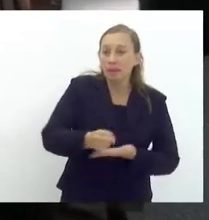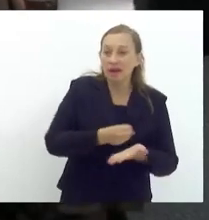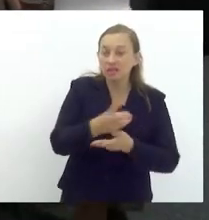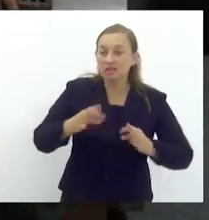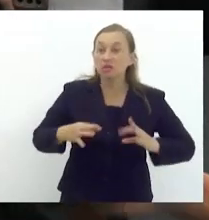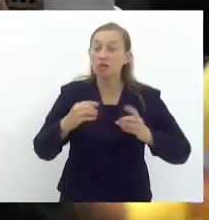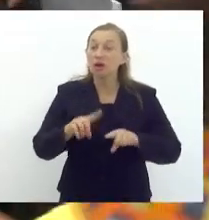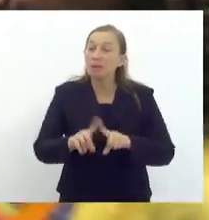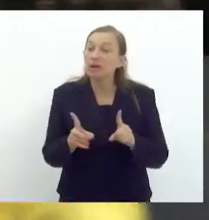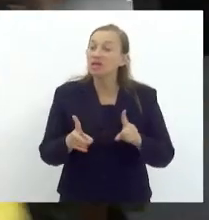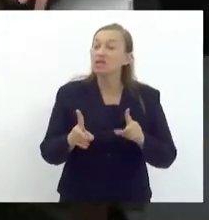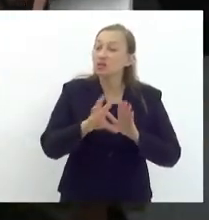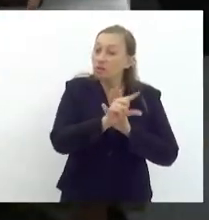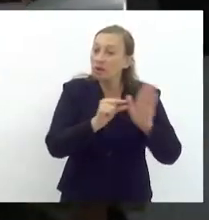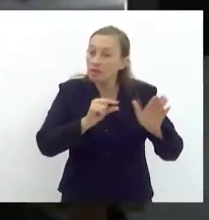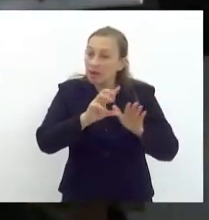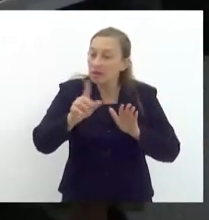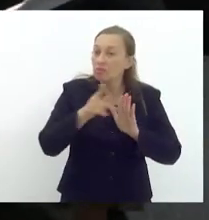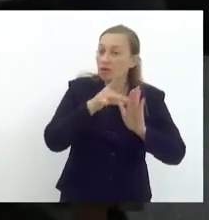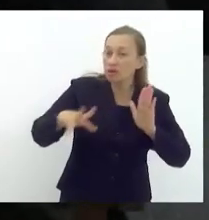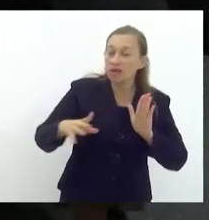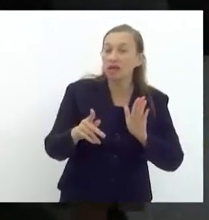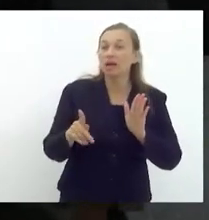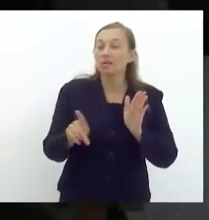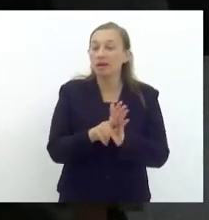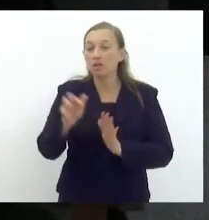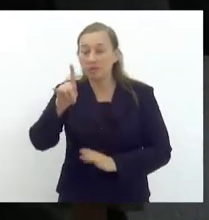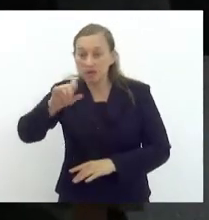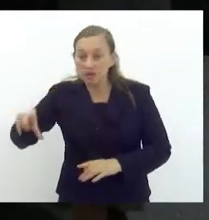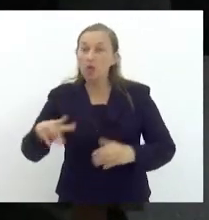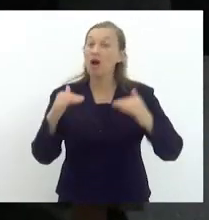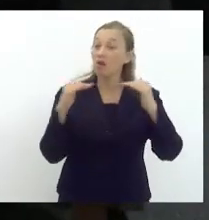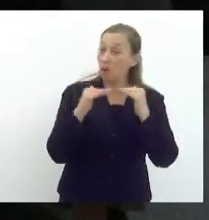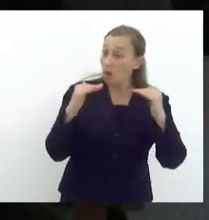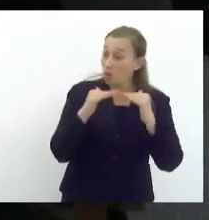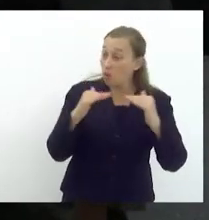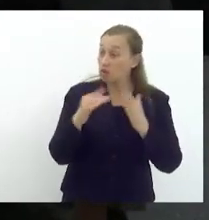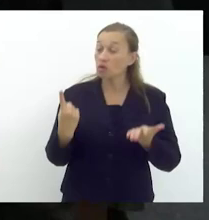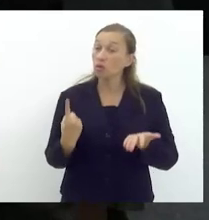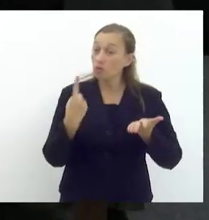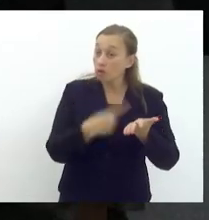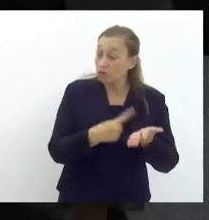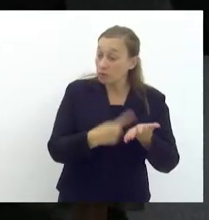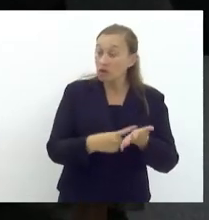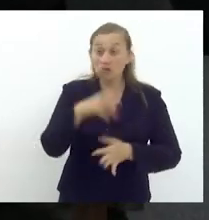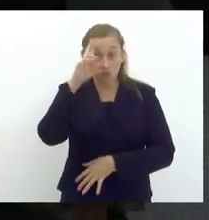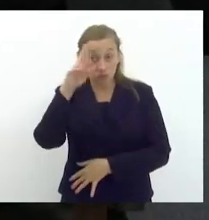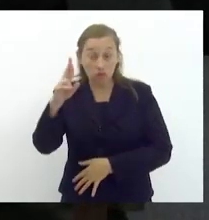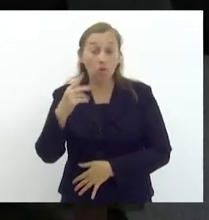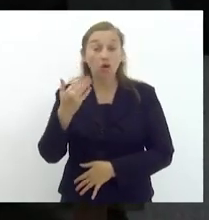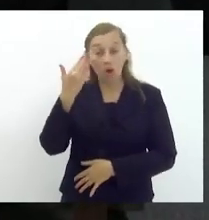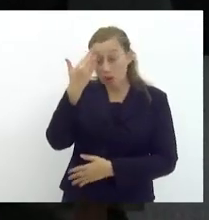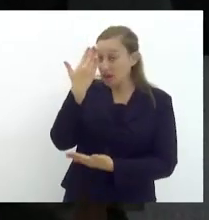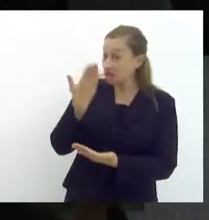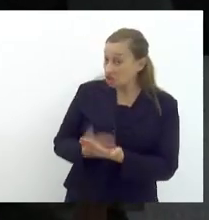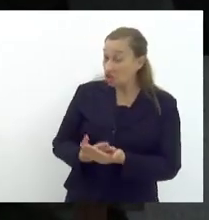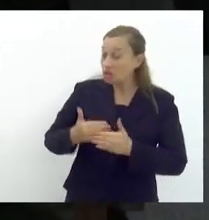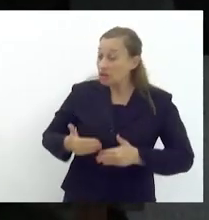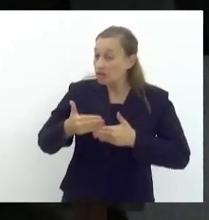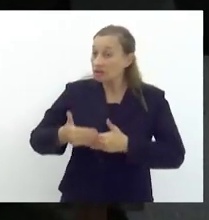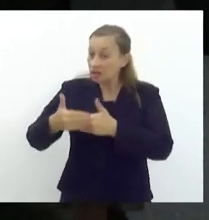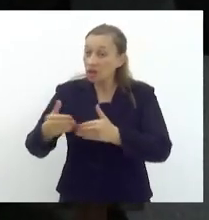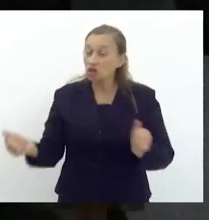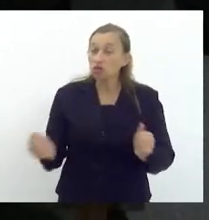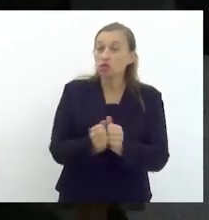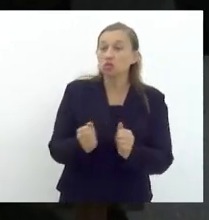como a emenda protocolada era de autoria do pessoal E agora tendo um acordo e o compromisso de vossa excelência que eu confio e sei que que avançará